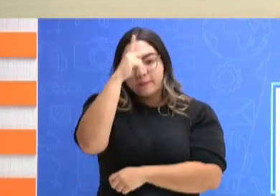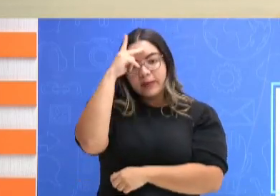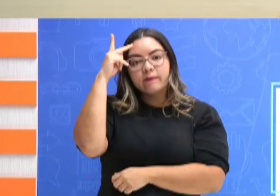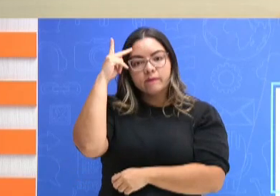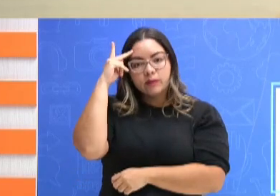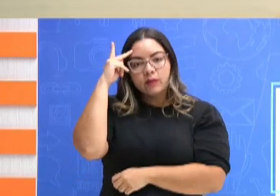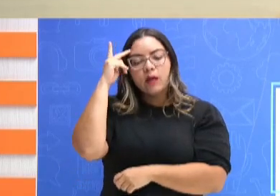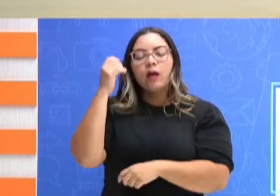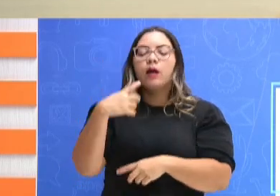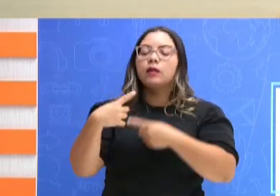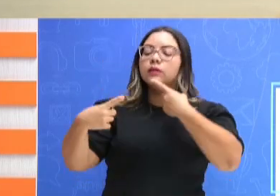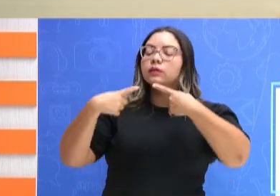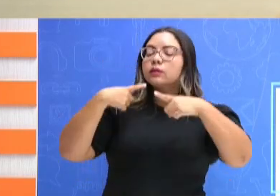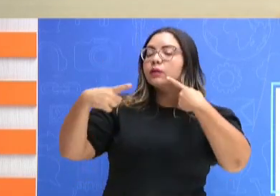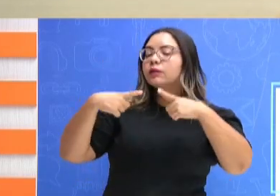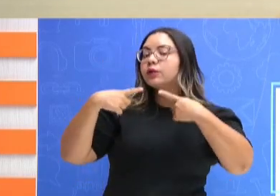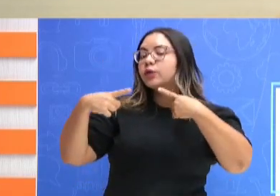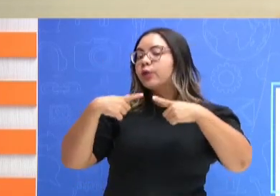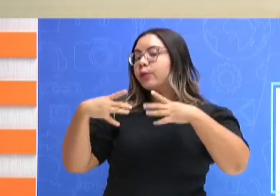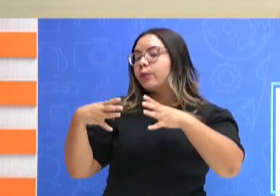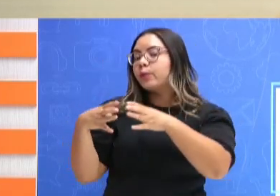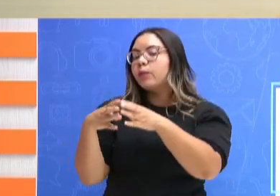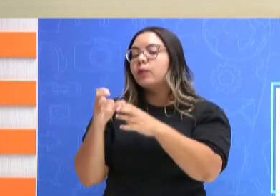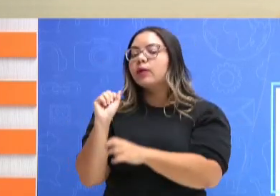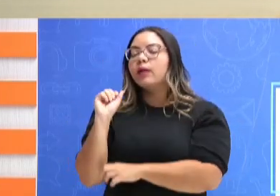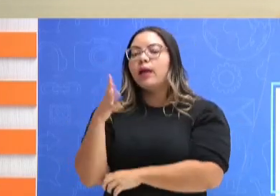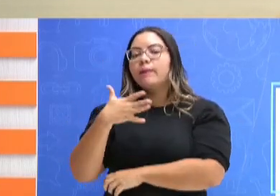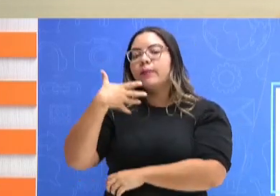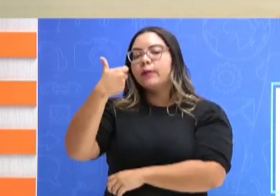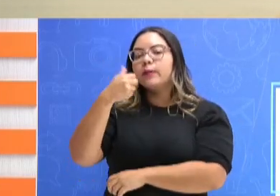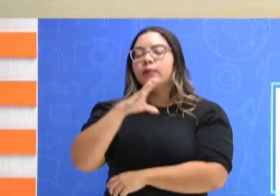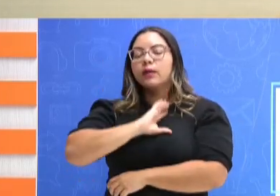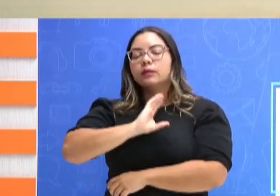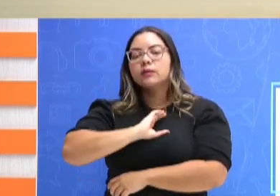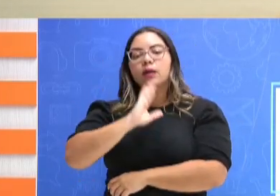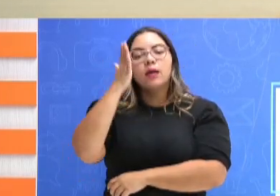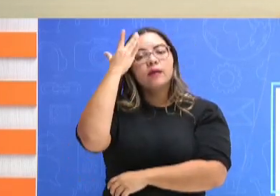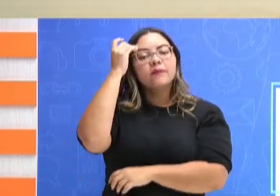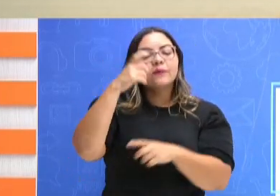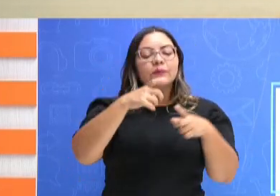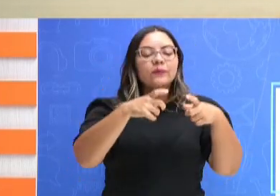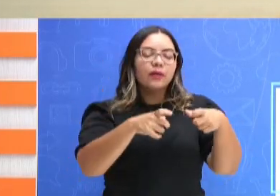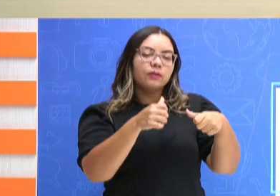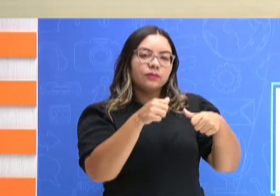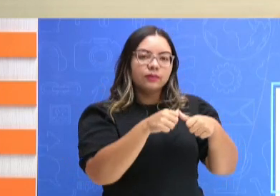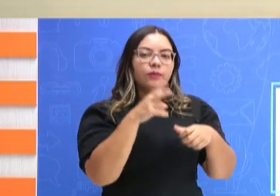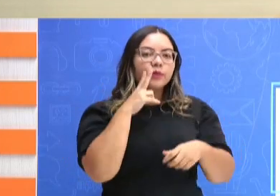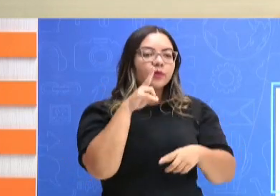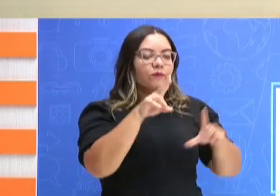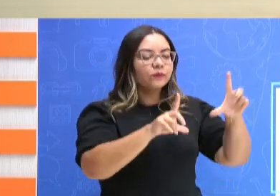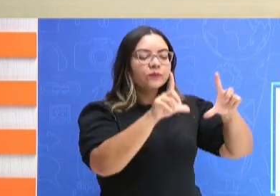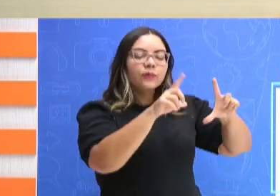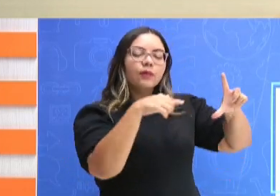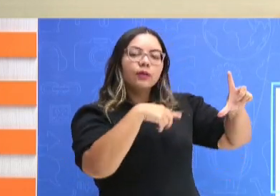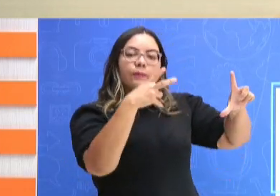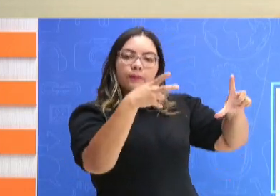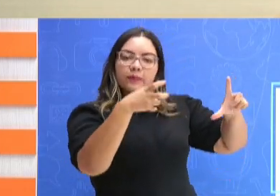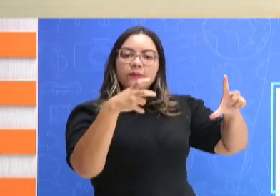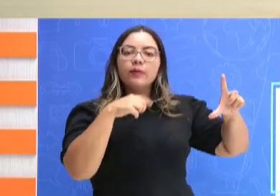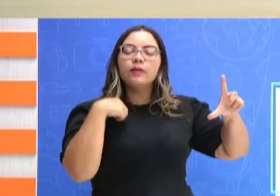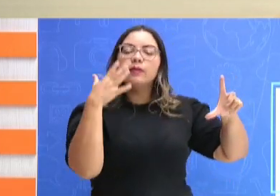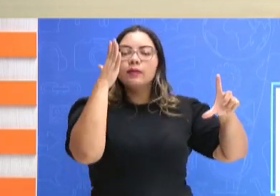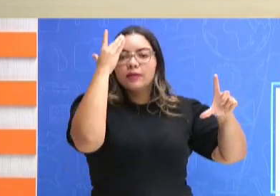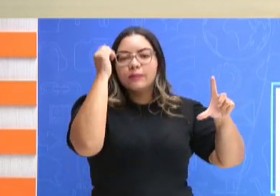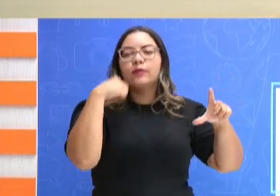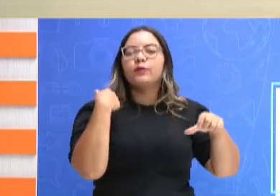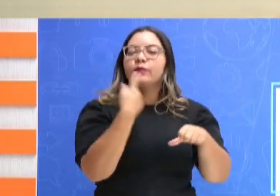continuar trabalhando, discutindo em conjunto aquilo que é melhor para Caxias. Eu sei que de onde ele estiver, se ele estiver assistindo, ele vai enxergar isso e vai saber que a